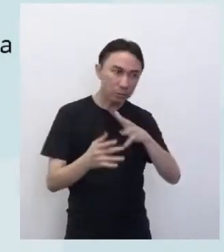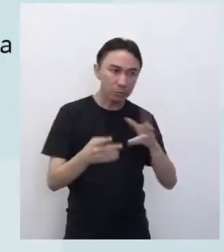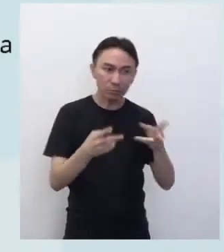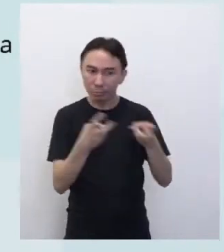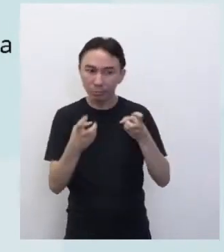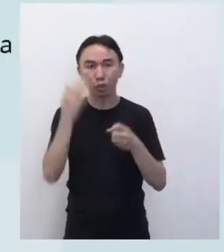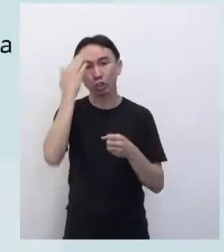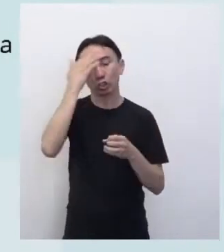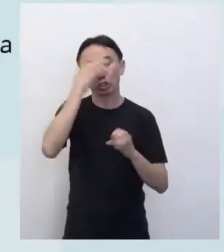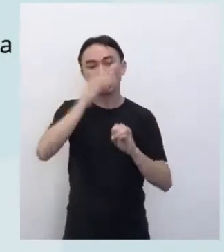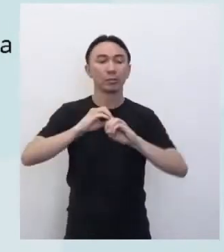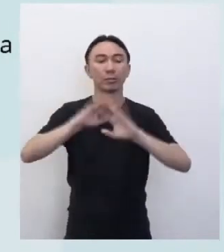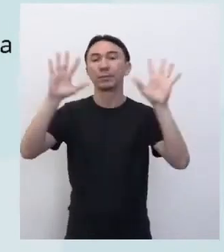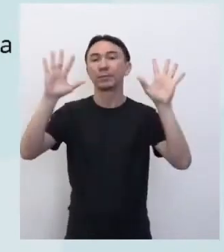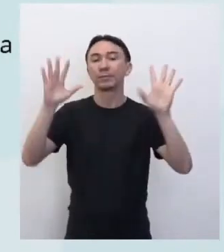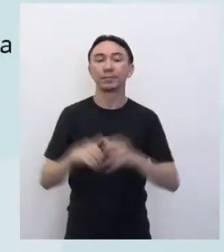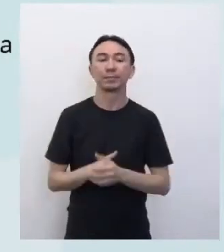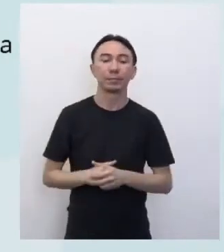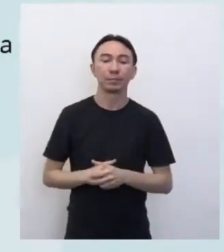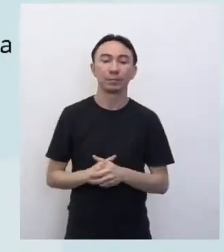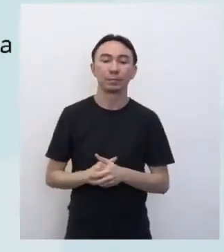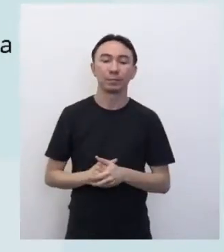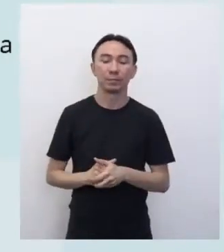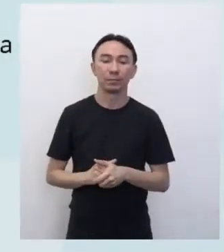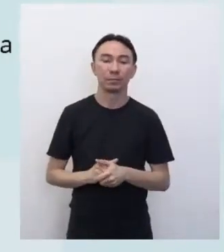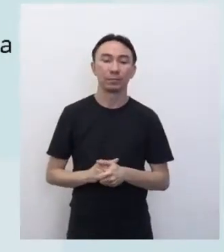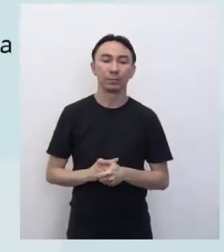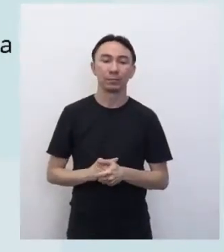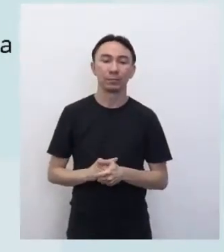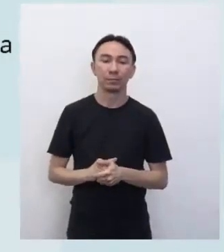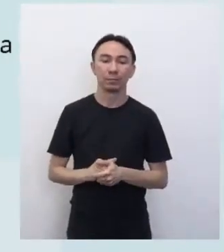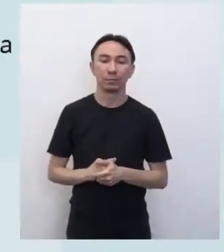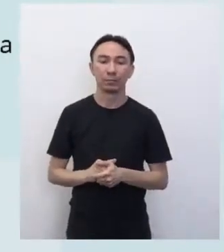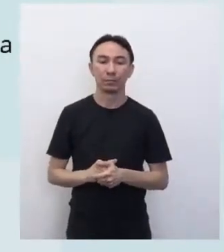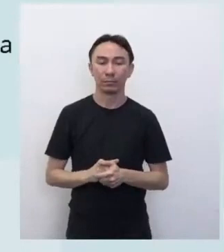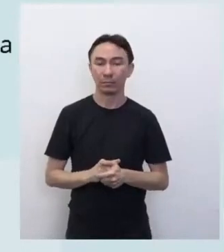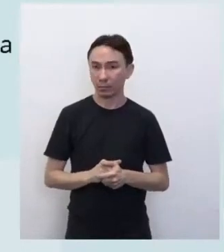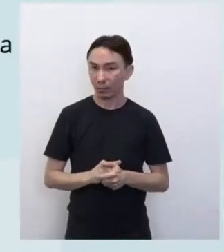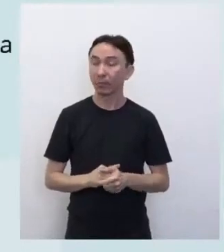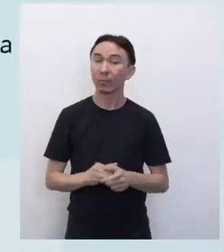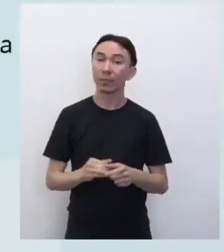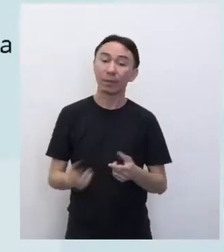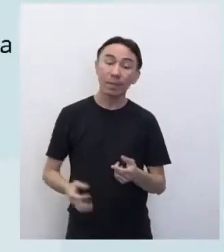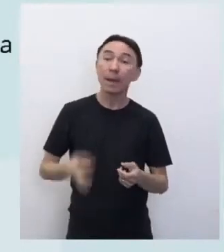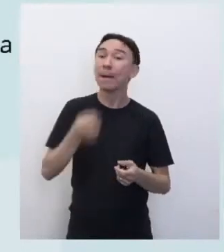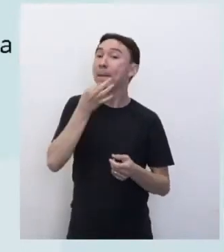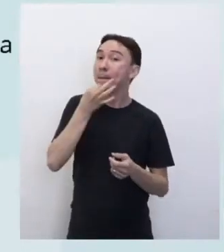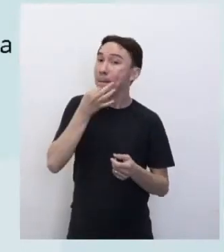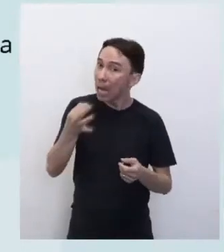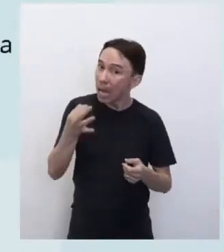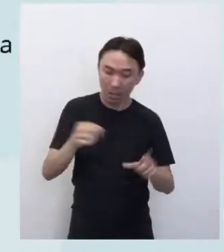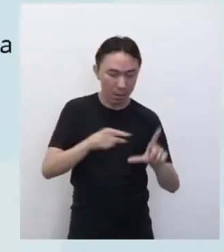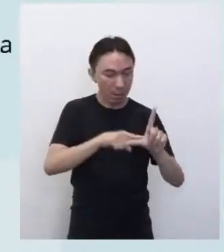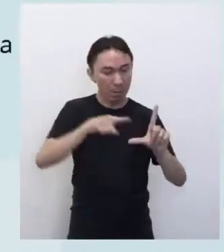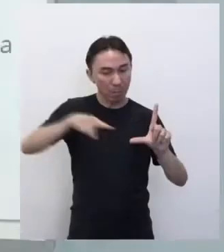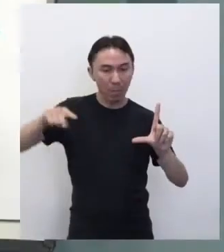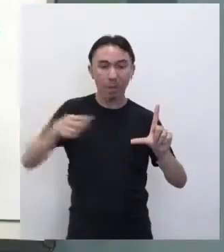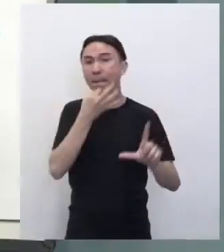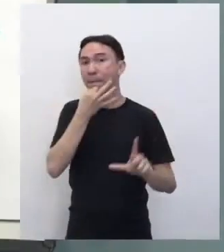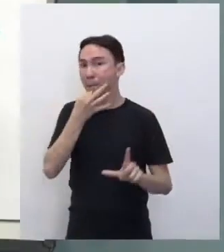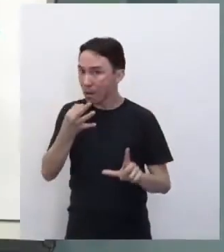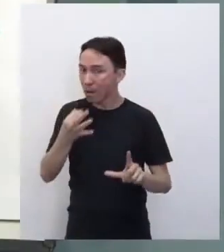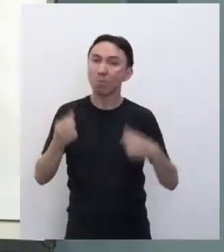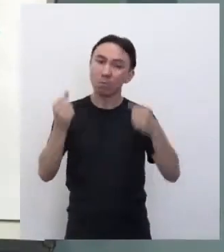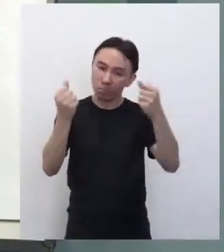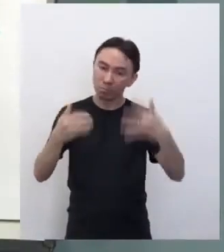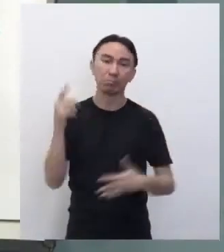And express opinion about infographic numbers. Expressar opinião sobre os números de um infográfico. Ok. Então, isso é o que a